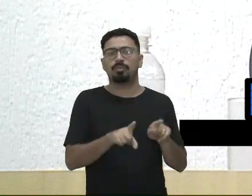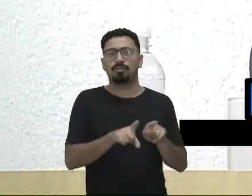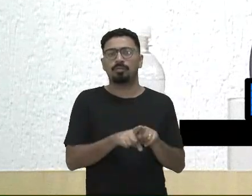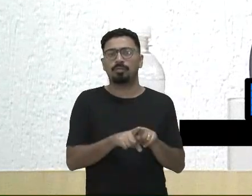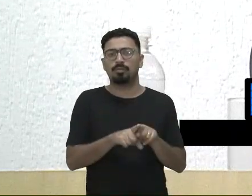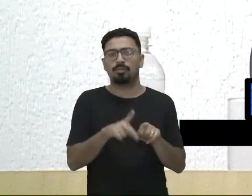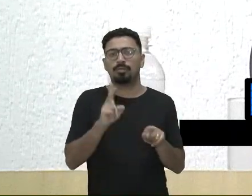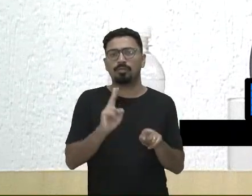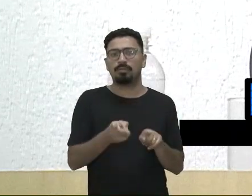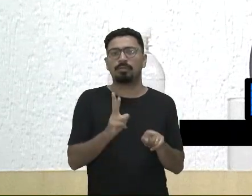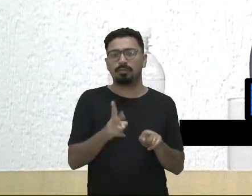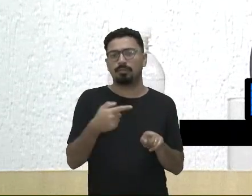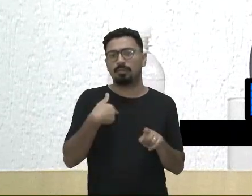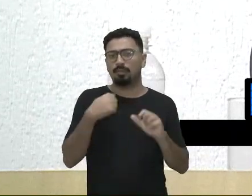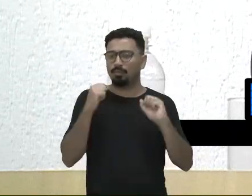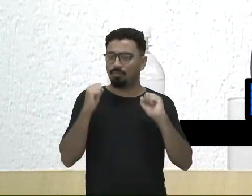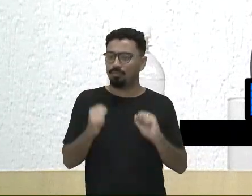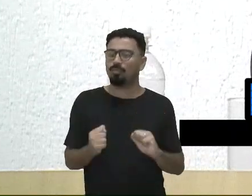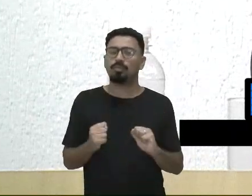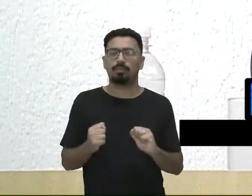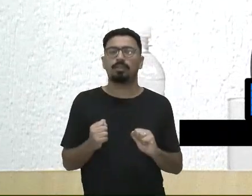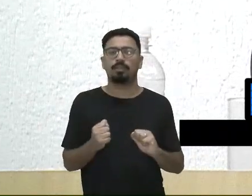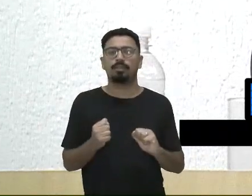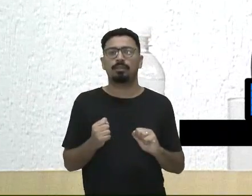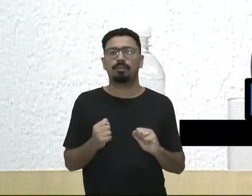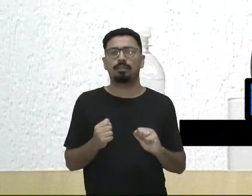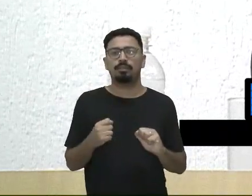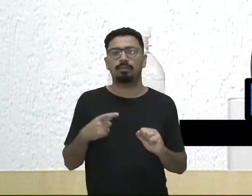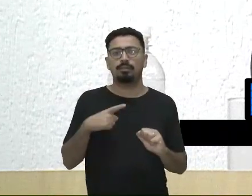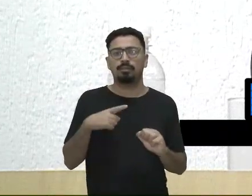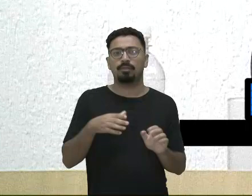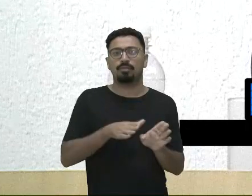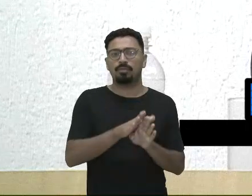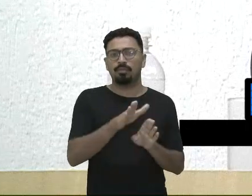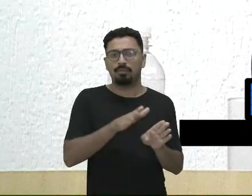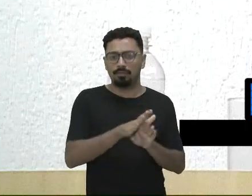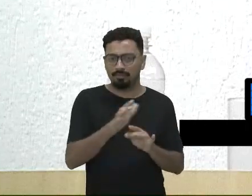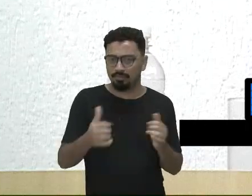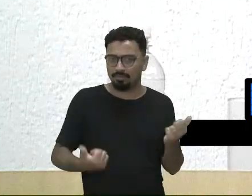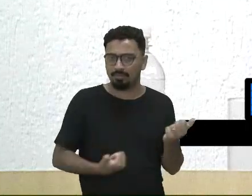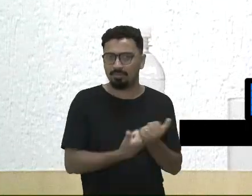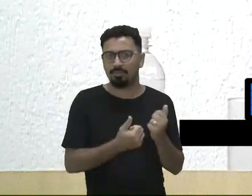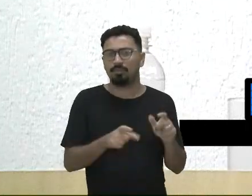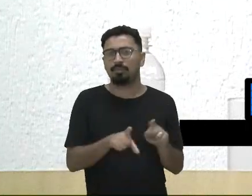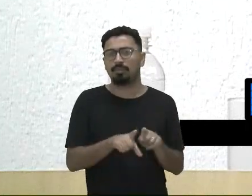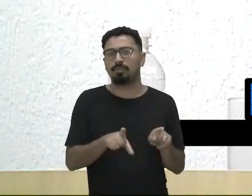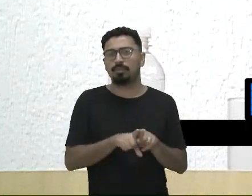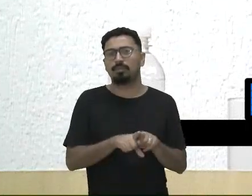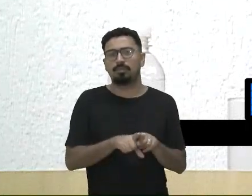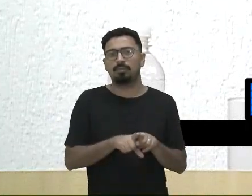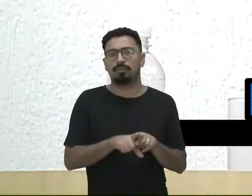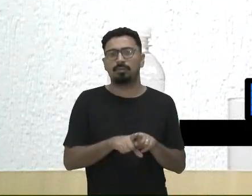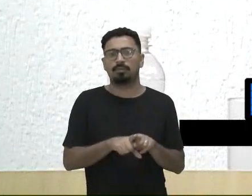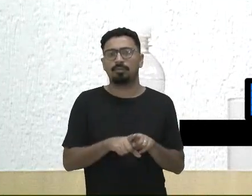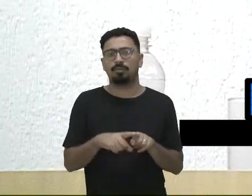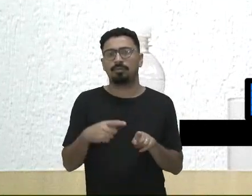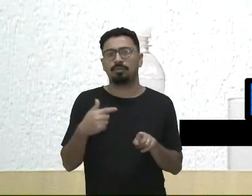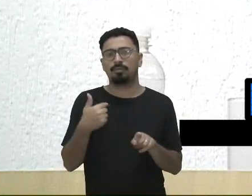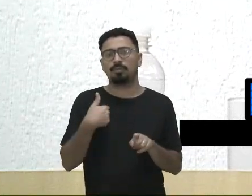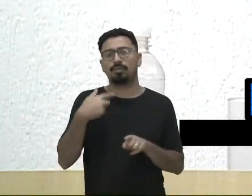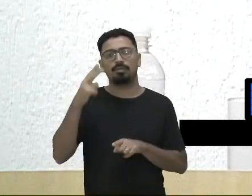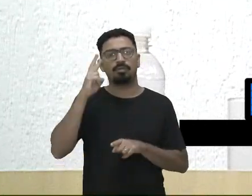as vezes que eu puder fazer qualquer tipo de orientação, de auxílio, eu estou... Estou de